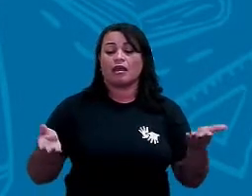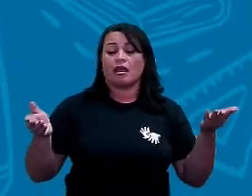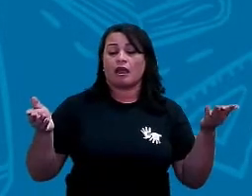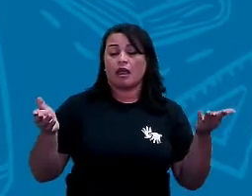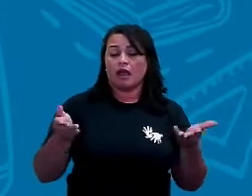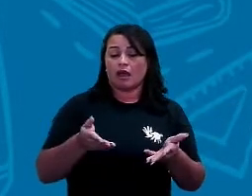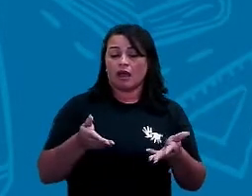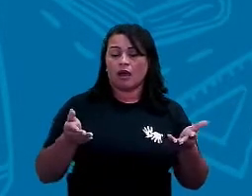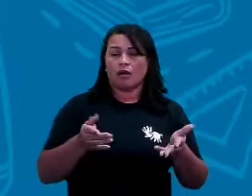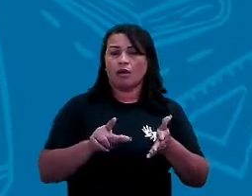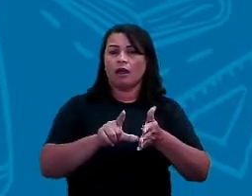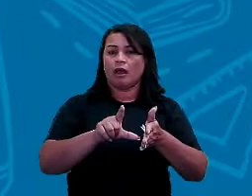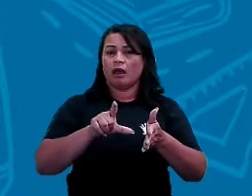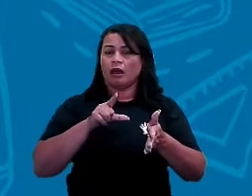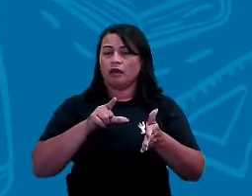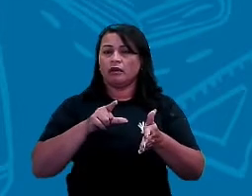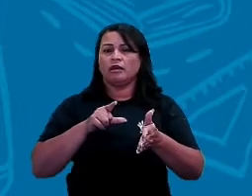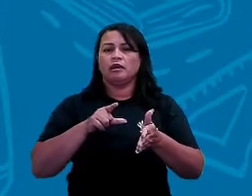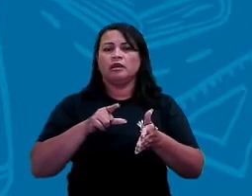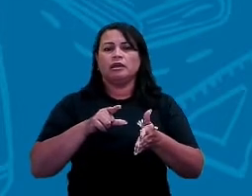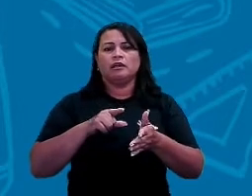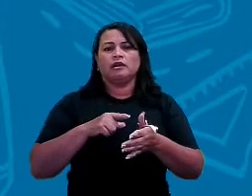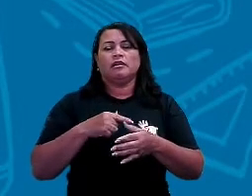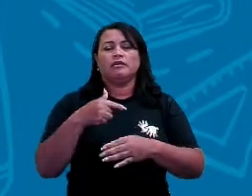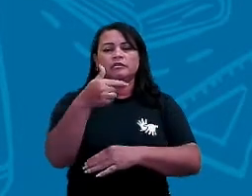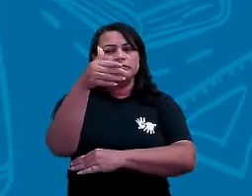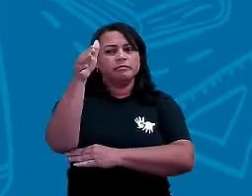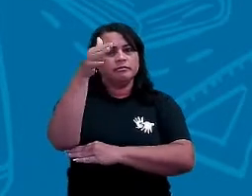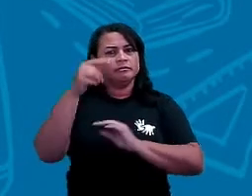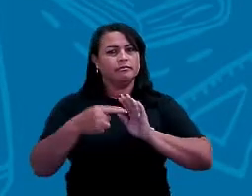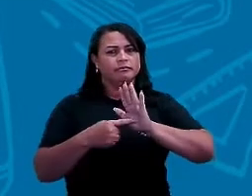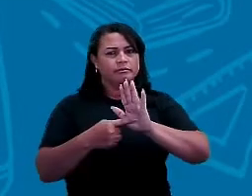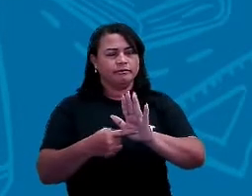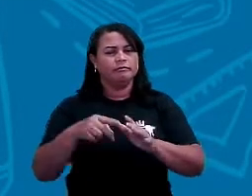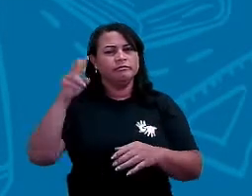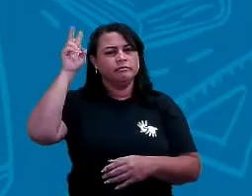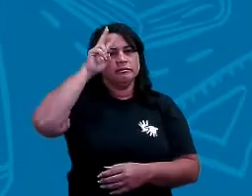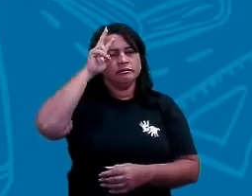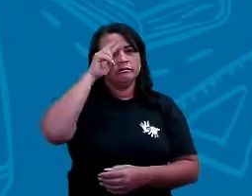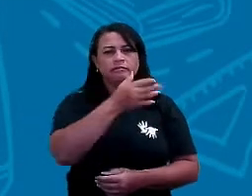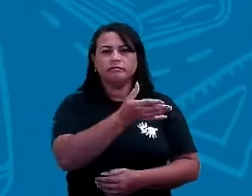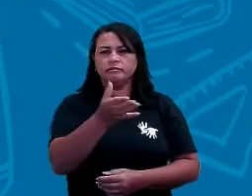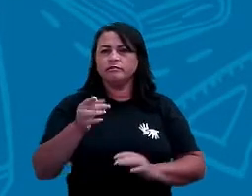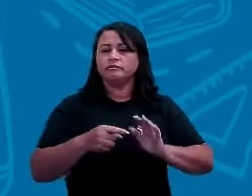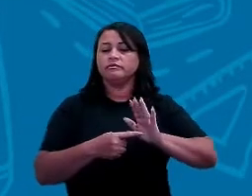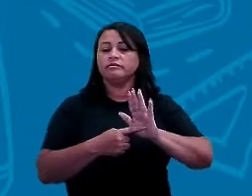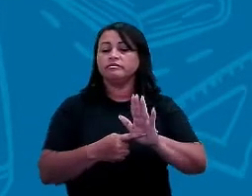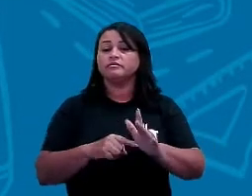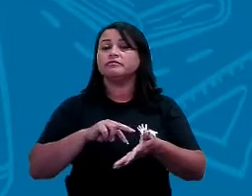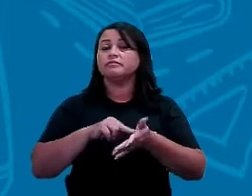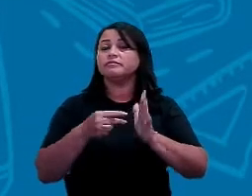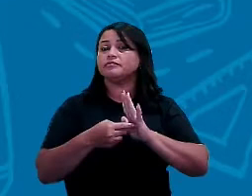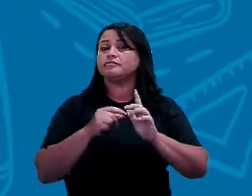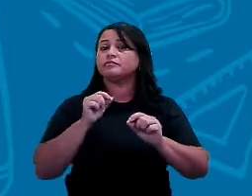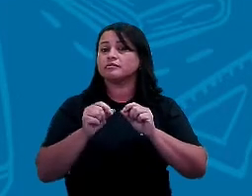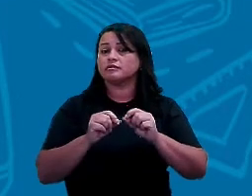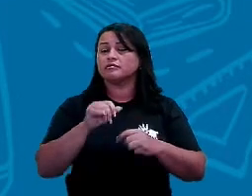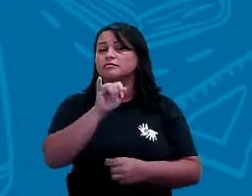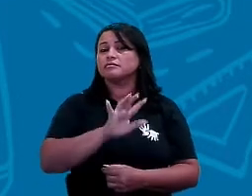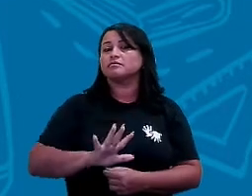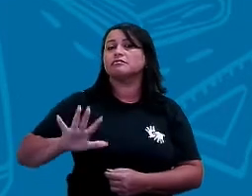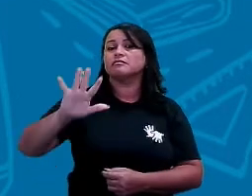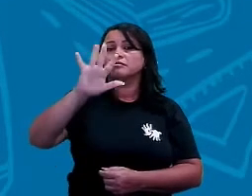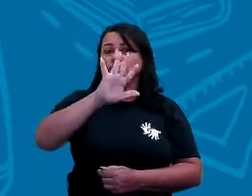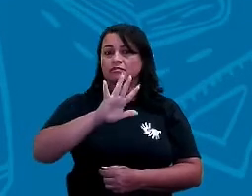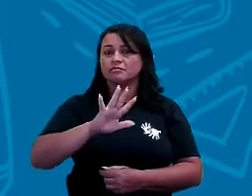Agora, antes da gente voltar para a bandeira, eu preciso relembrar para vocês o que são as figuras